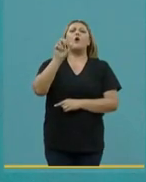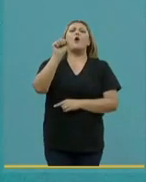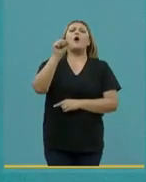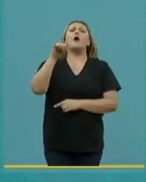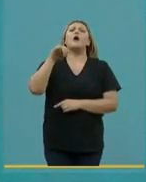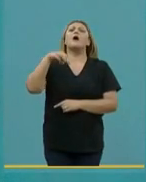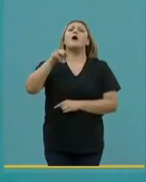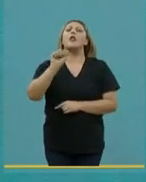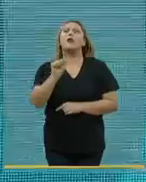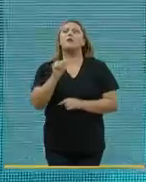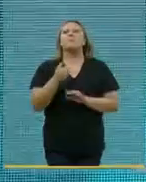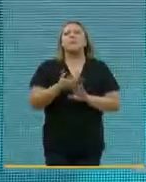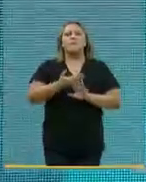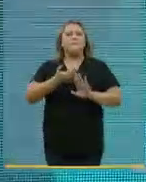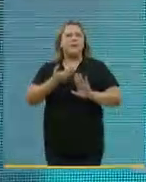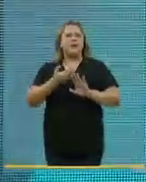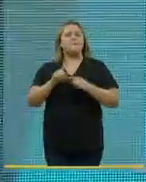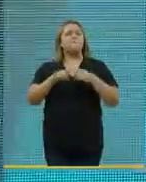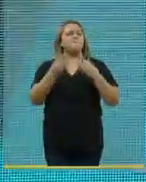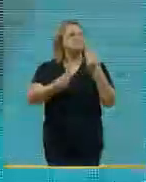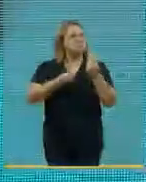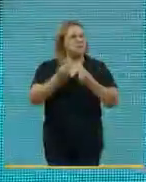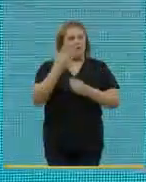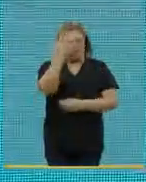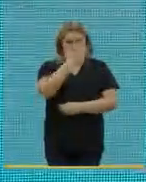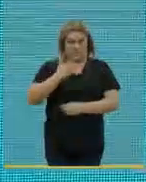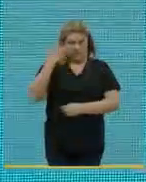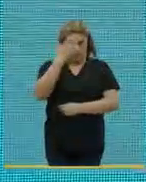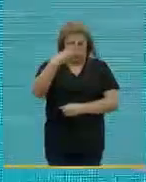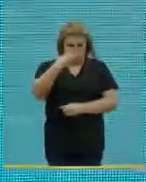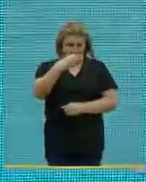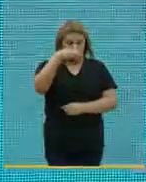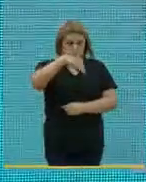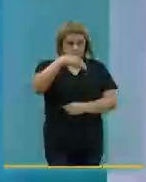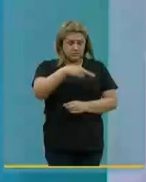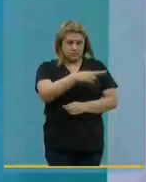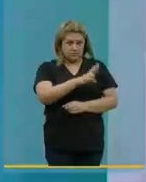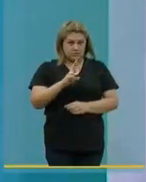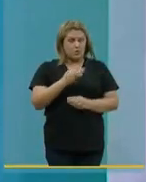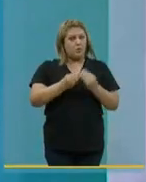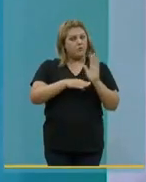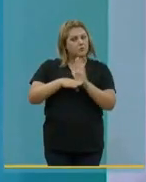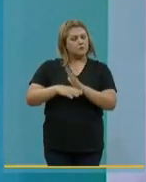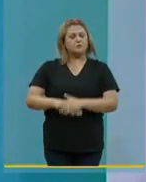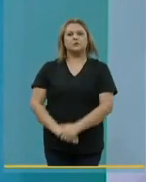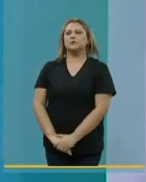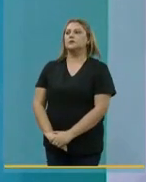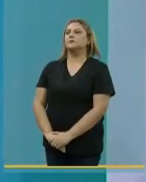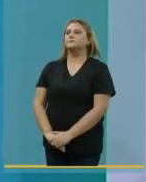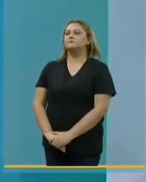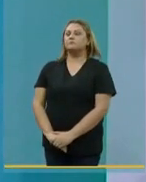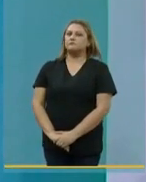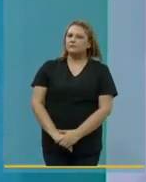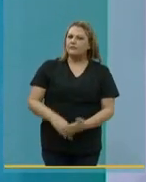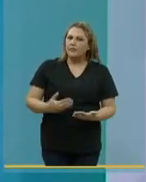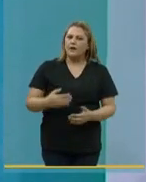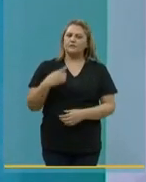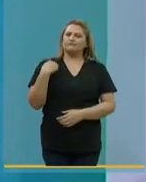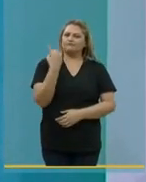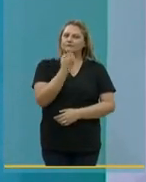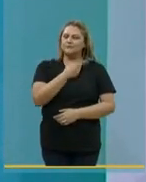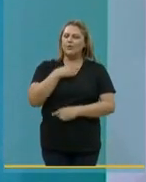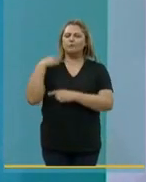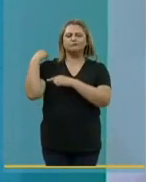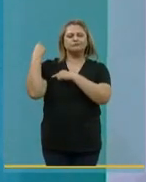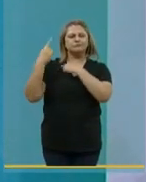nosso país o candidato fernando haddad tem dois minutos para responder à nossa tradição a